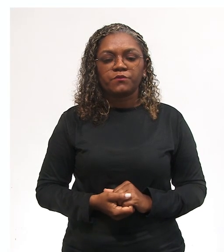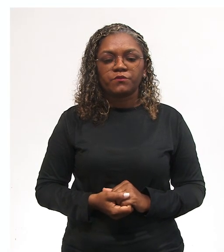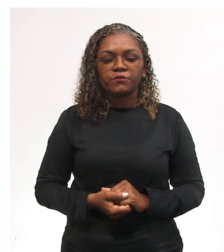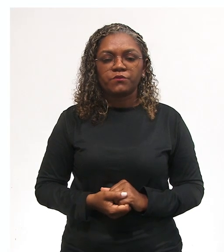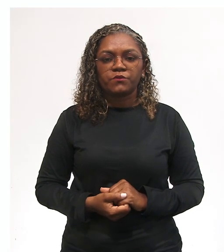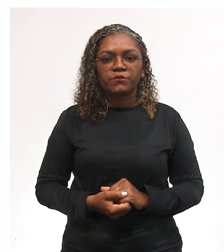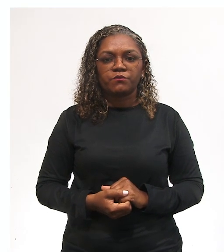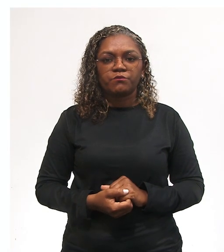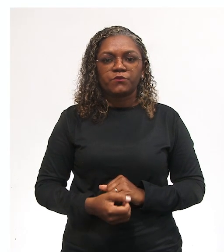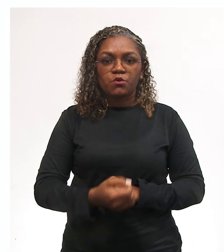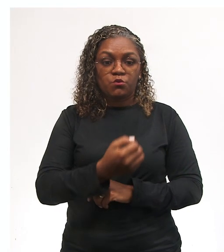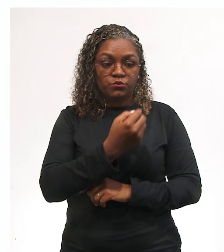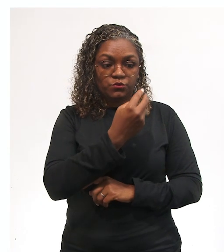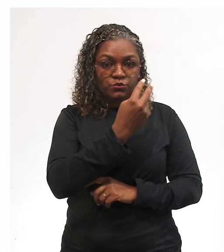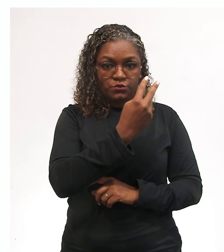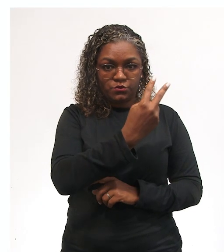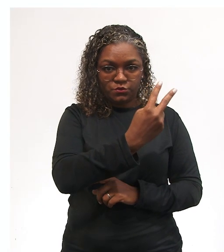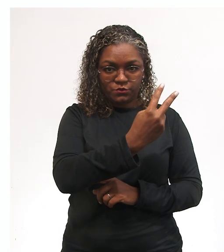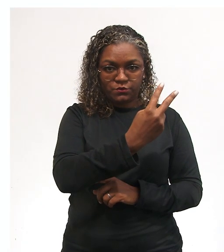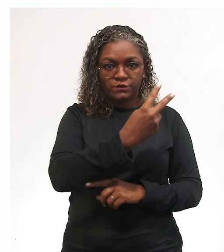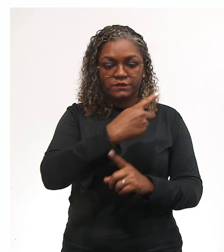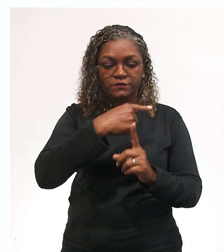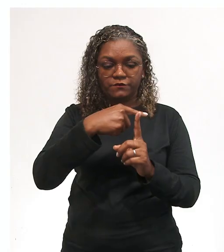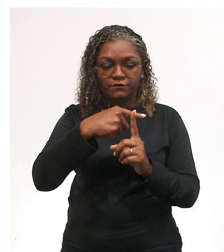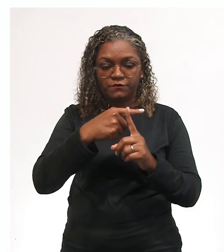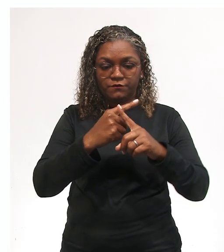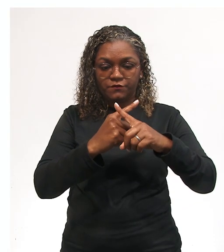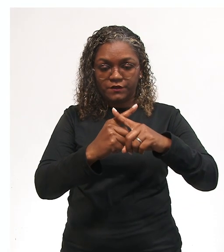2 vezes 2